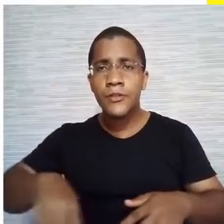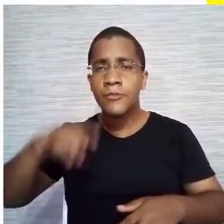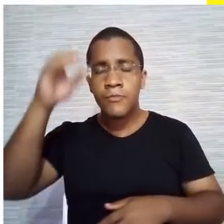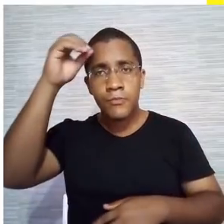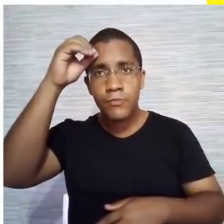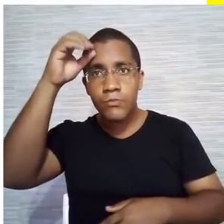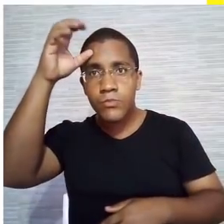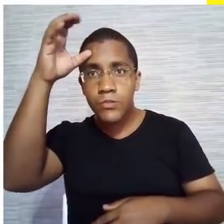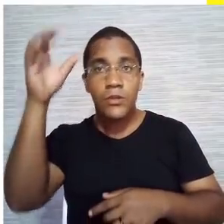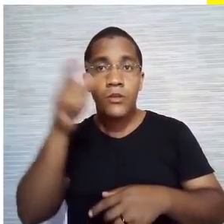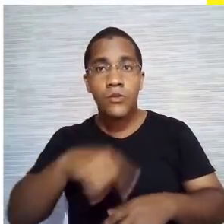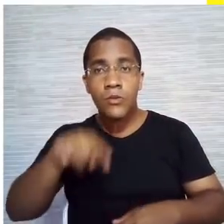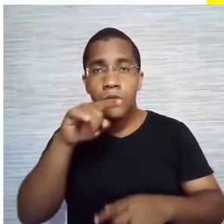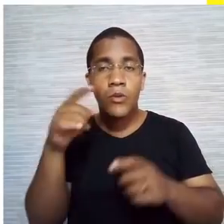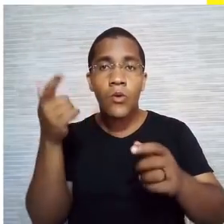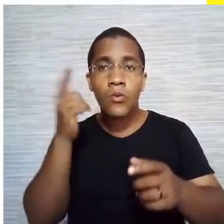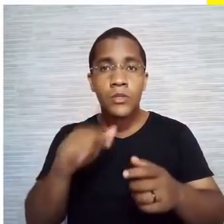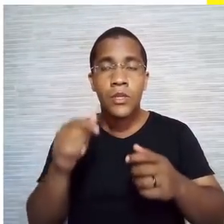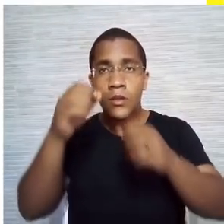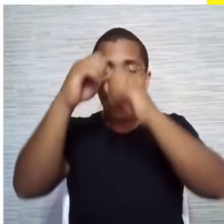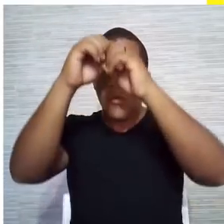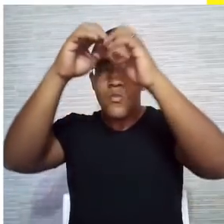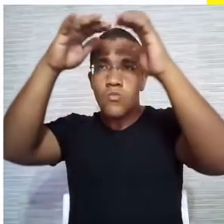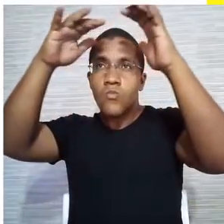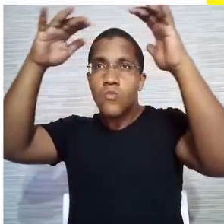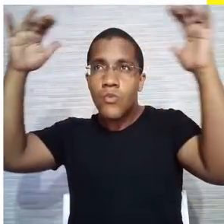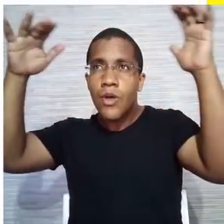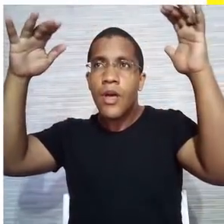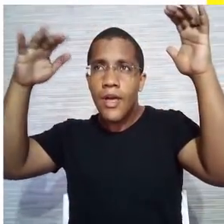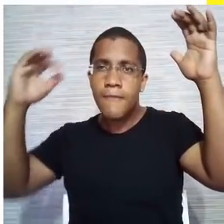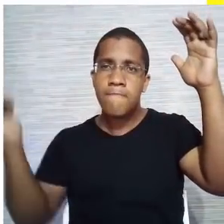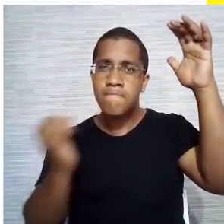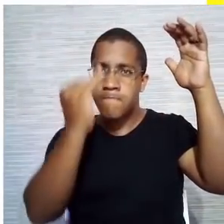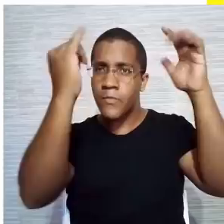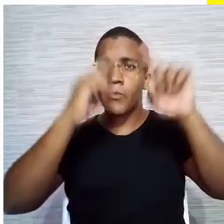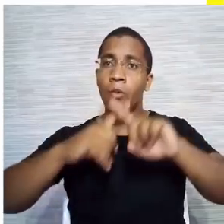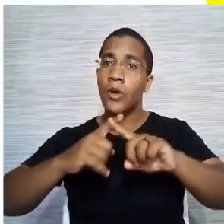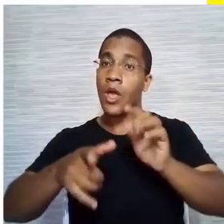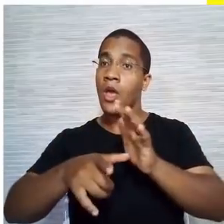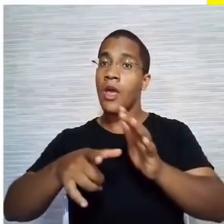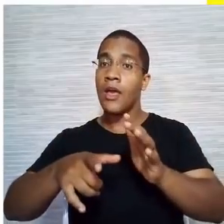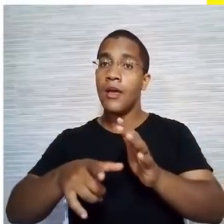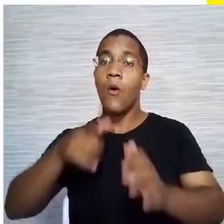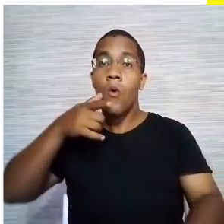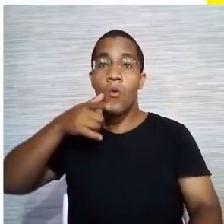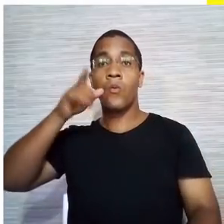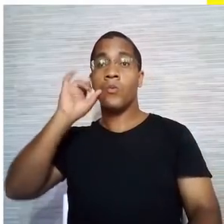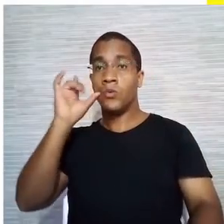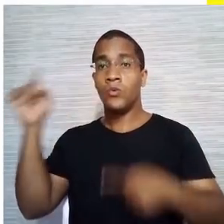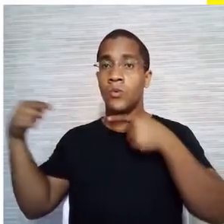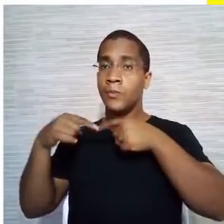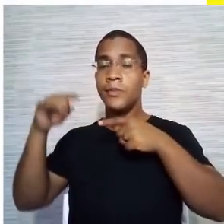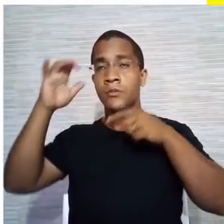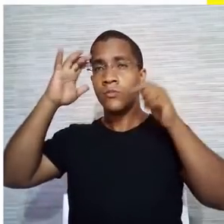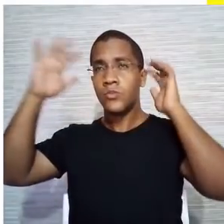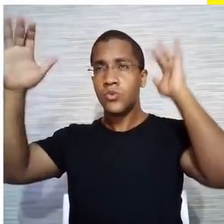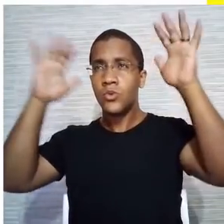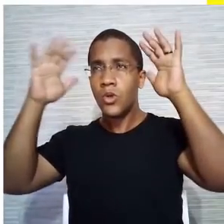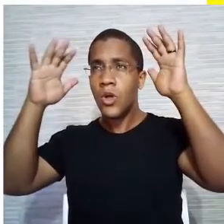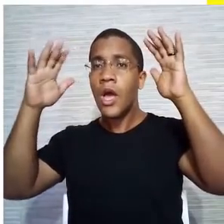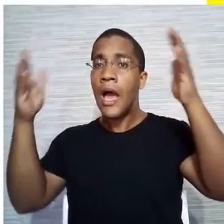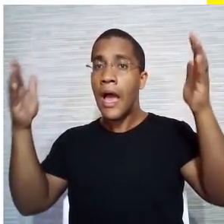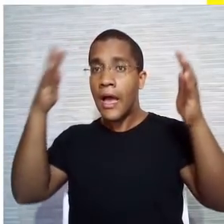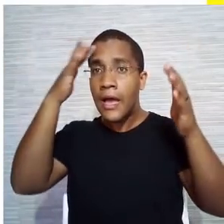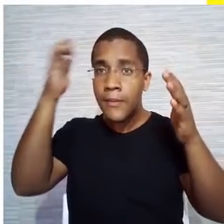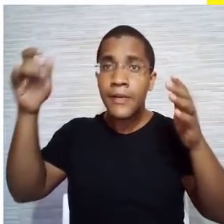a imaginação tem seu papel mais importante. O que ontem foi apenas um sonho, amanhã poderá se tornar